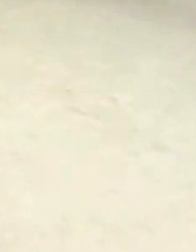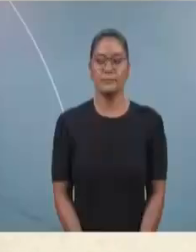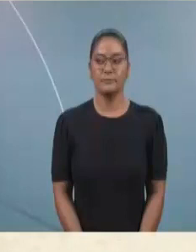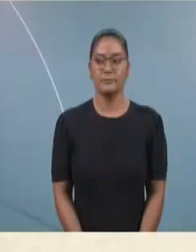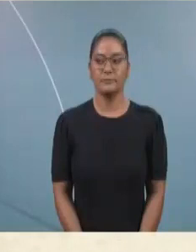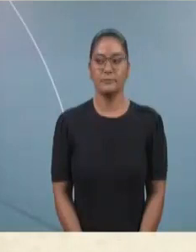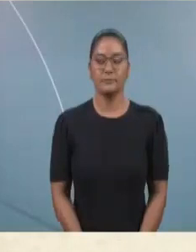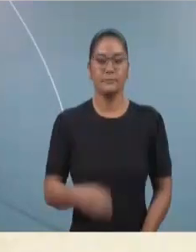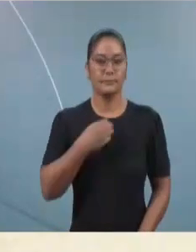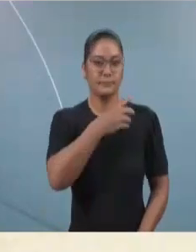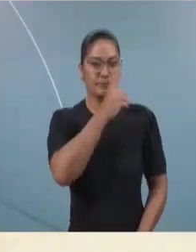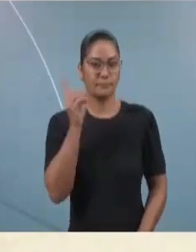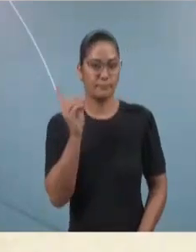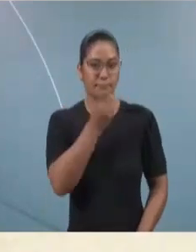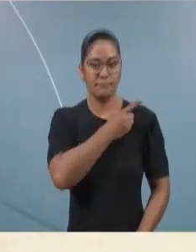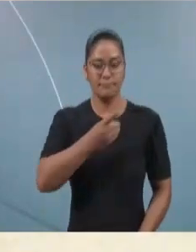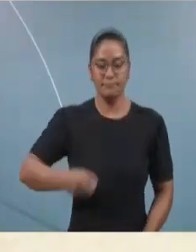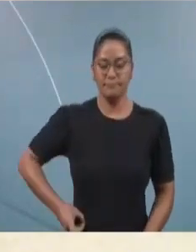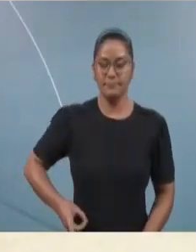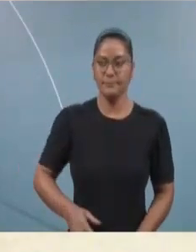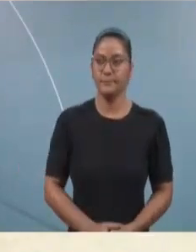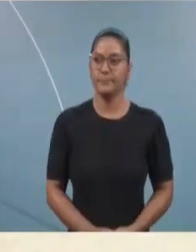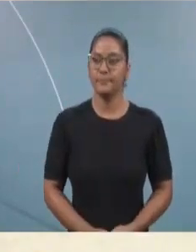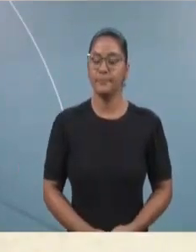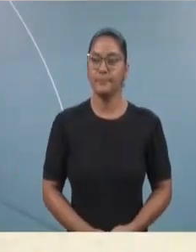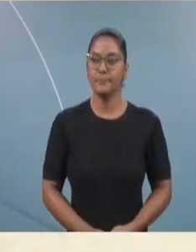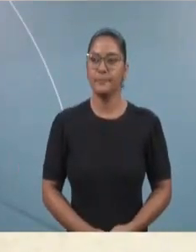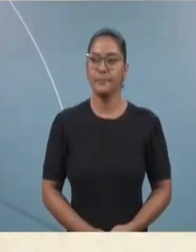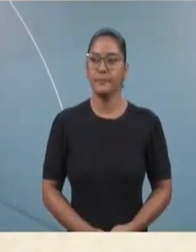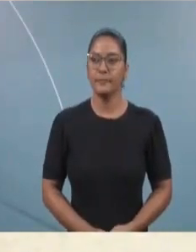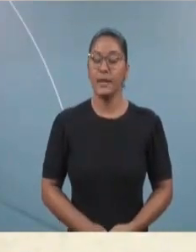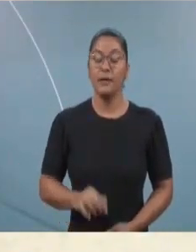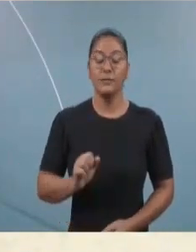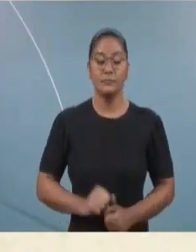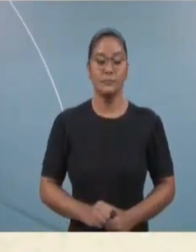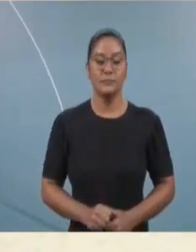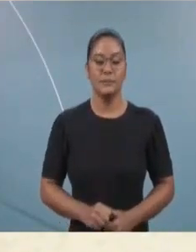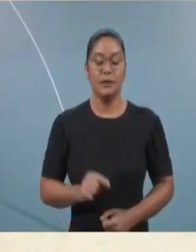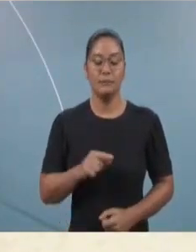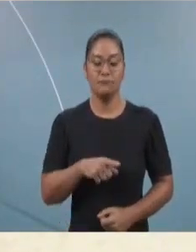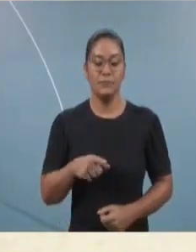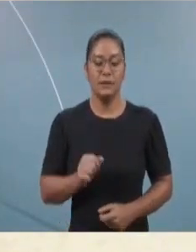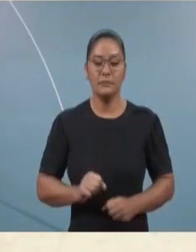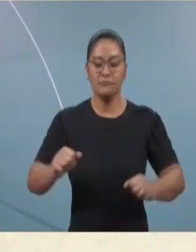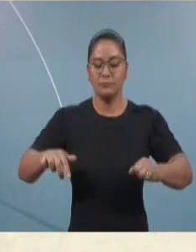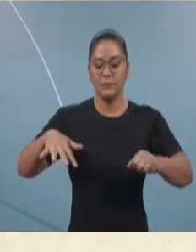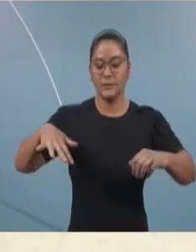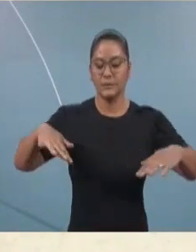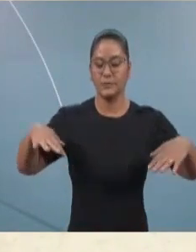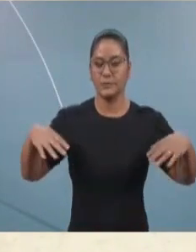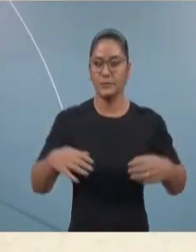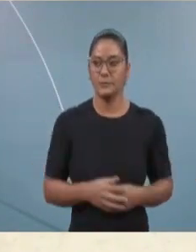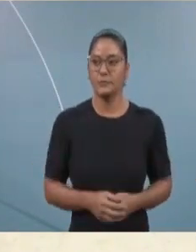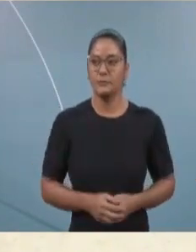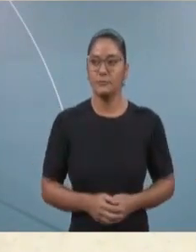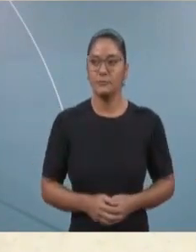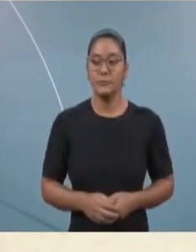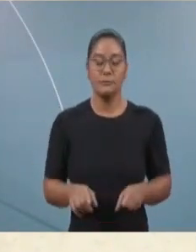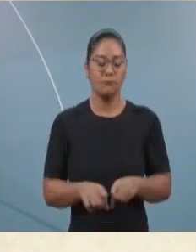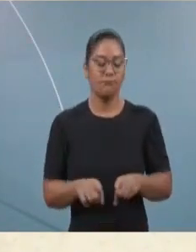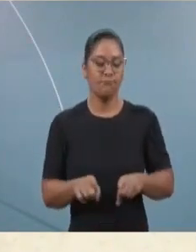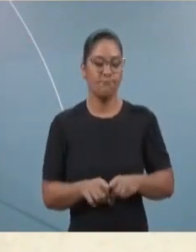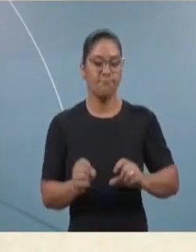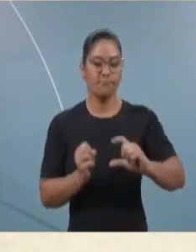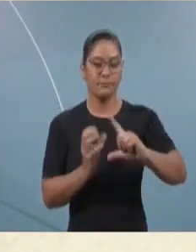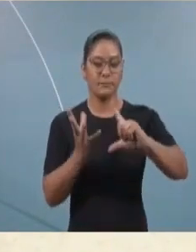Bom dia senhores deputados Bom dia aqueles que nos se encontram aqui nas Galerias aqueles que nos assiste pela